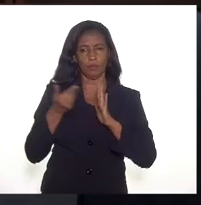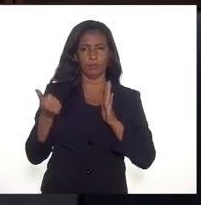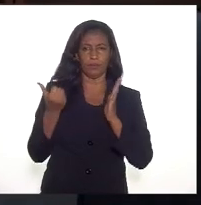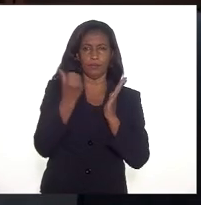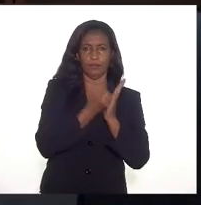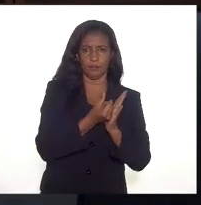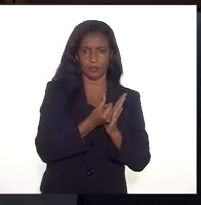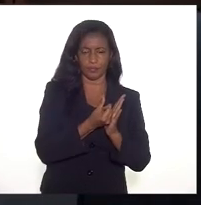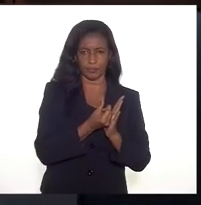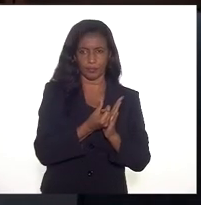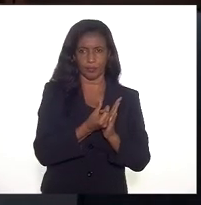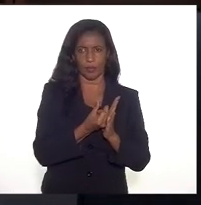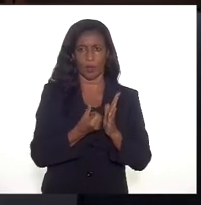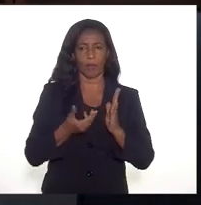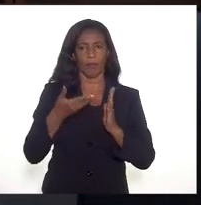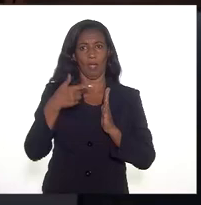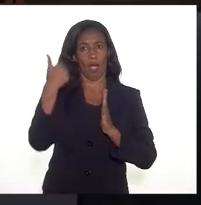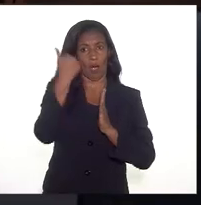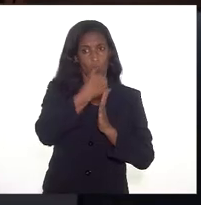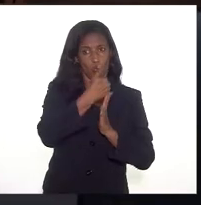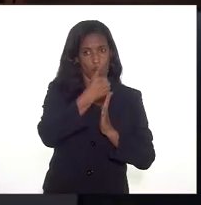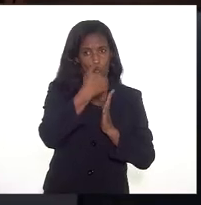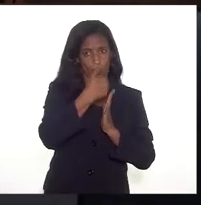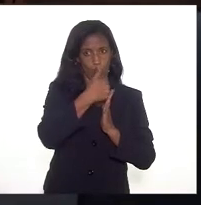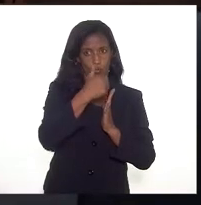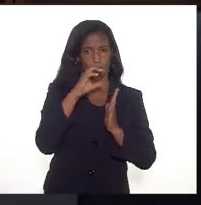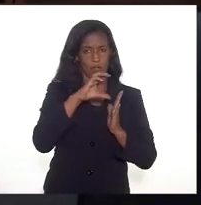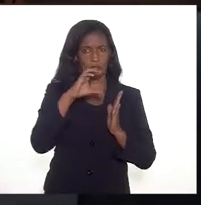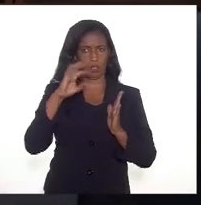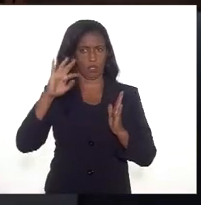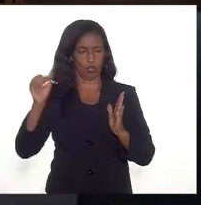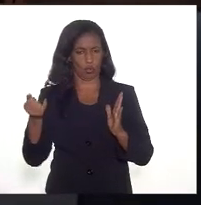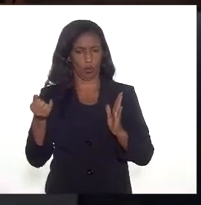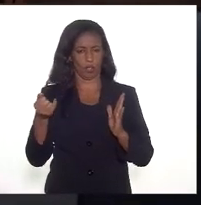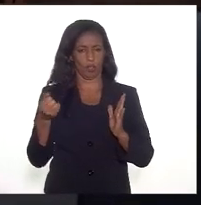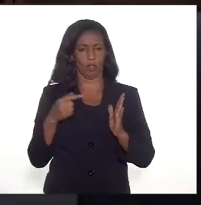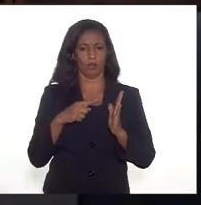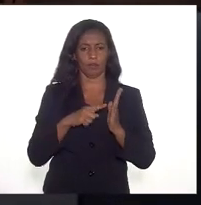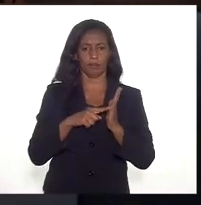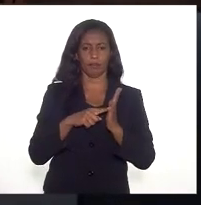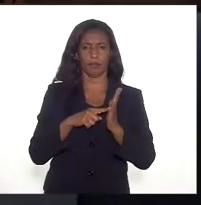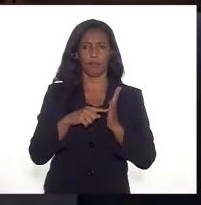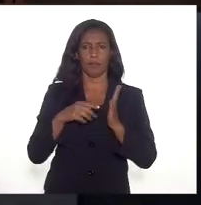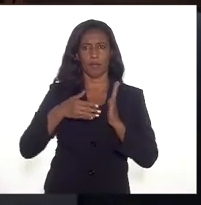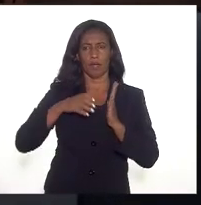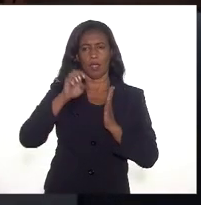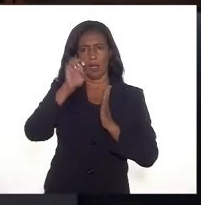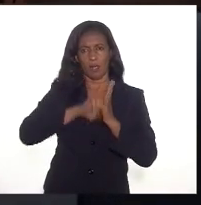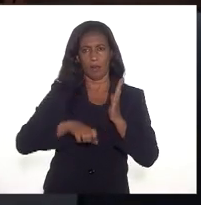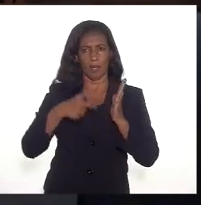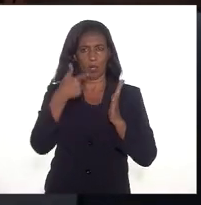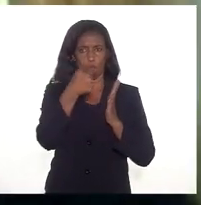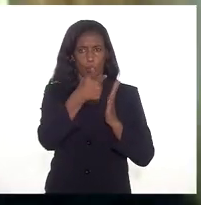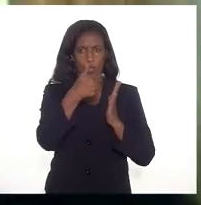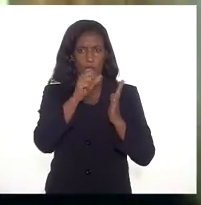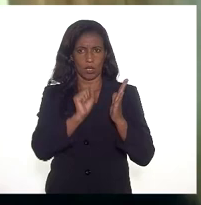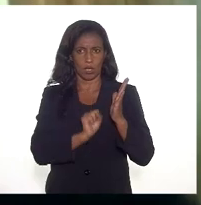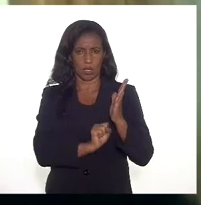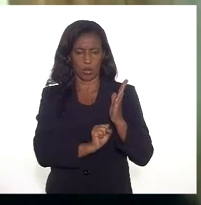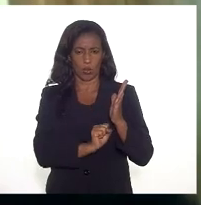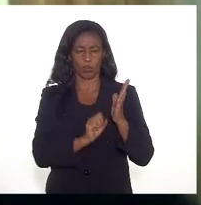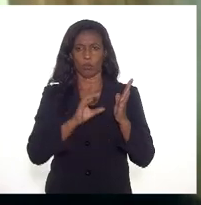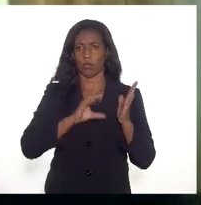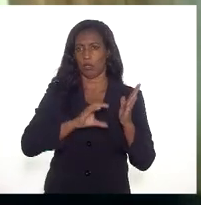pela prejudicabilidade da emenda 1, pela emenda 1 da CCJ, pela prejudicabilidade das emendas 2 e 8, pela emenda 2 da